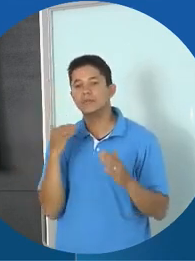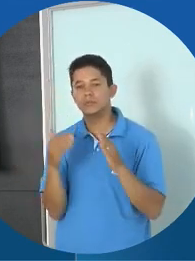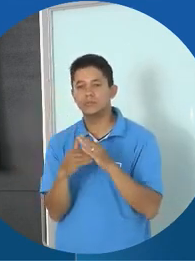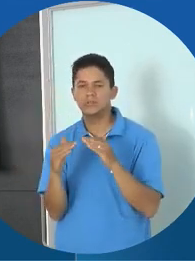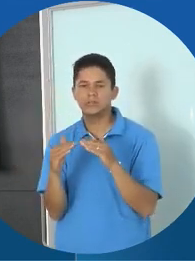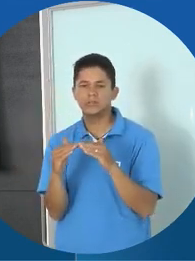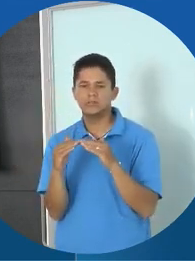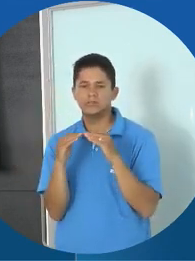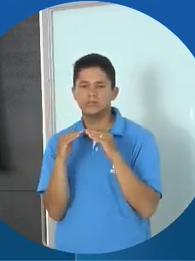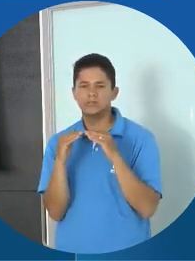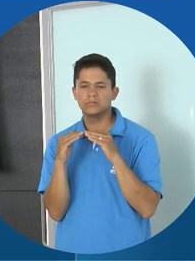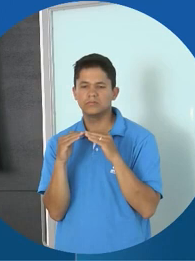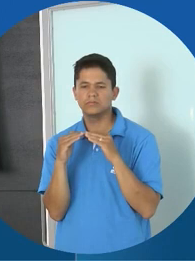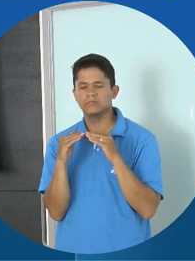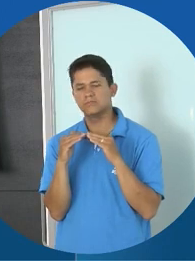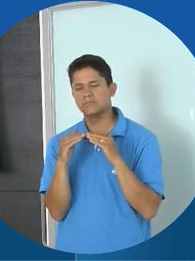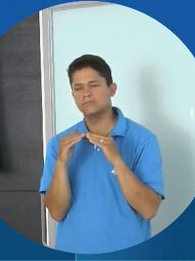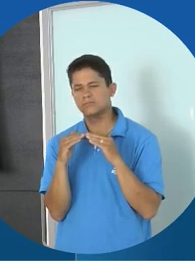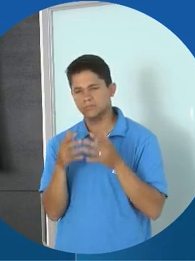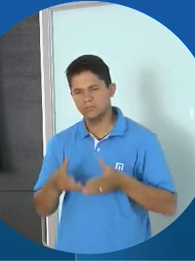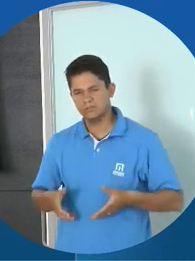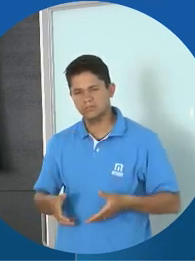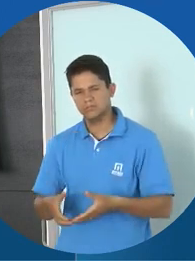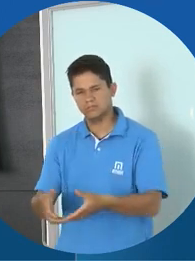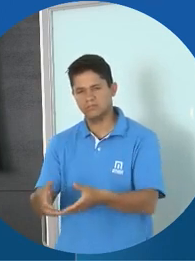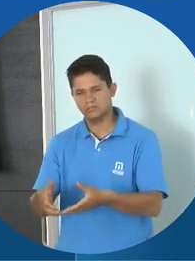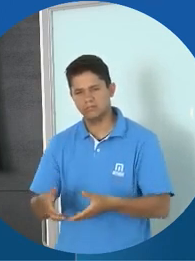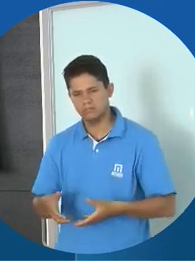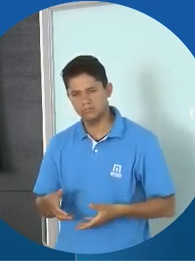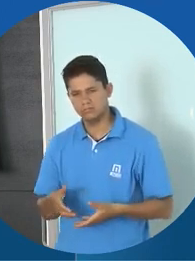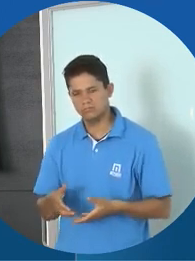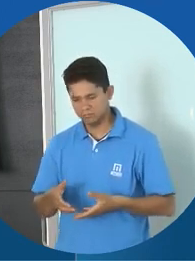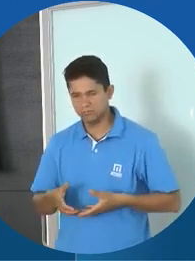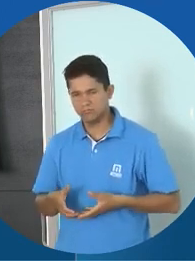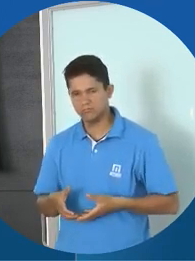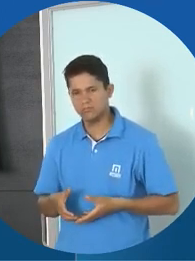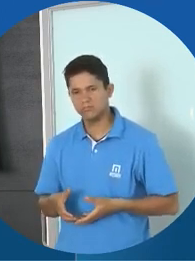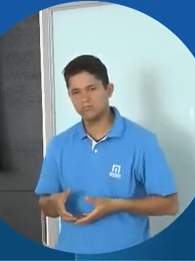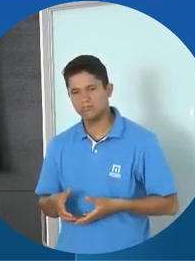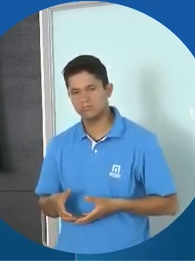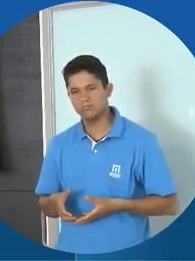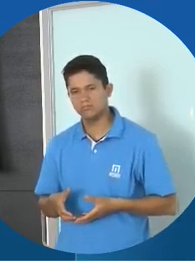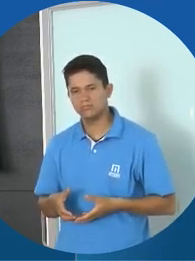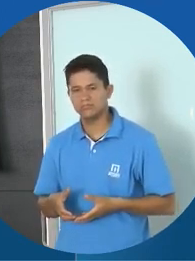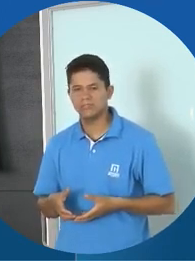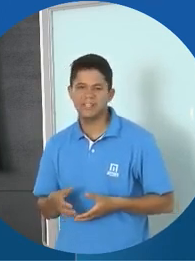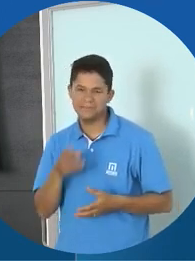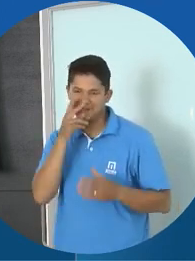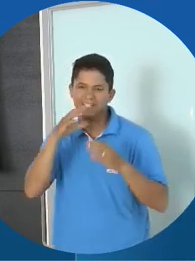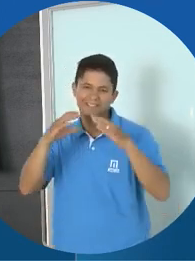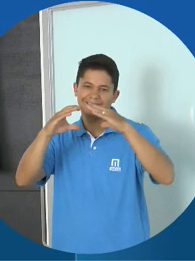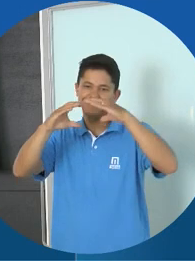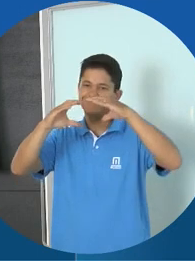muitos anos em São Paulo com essa disciplina, e a gente tem um equilíbrio de